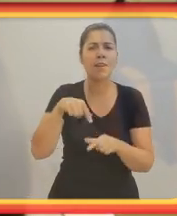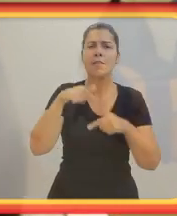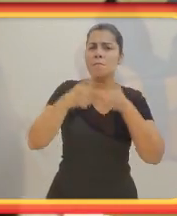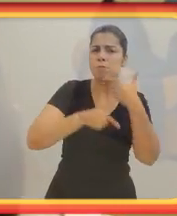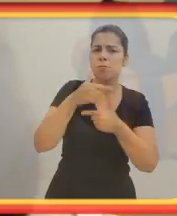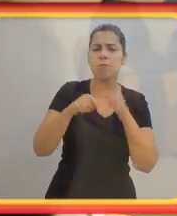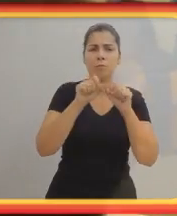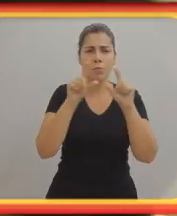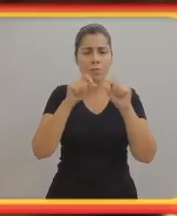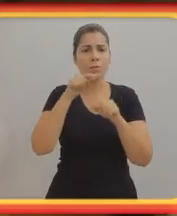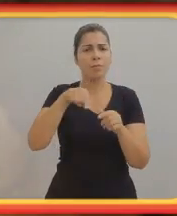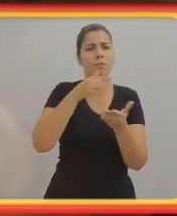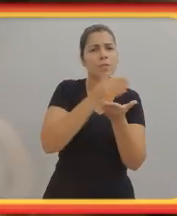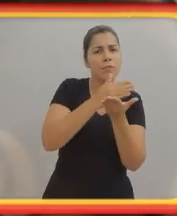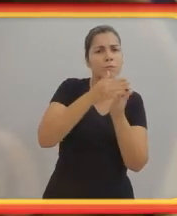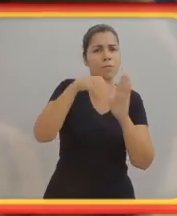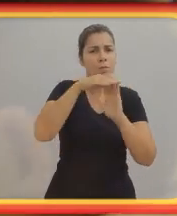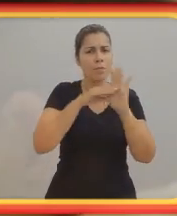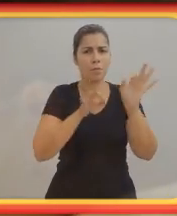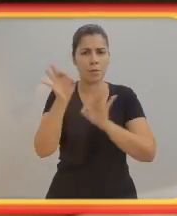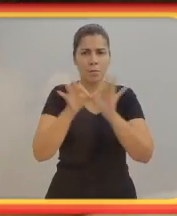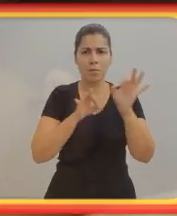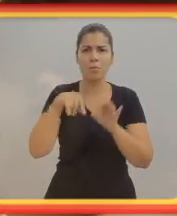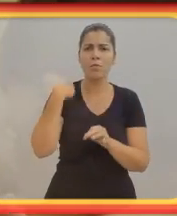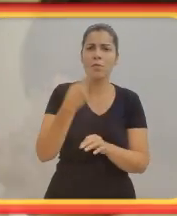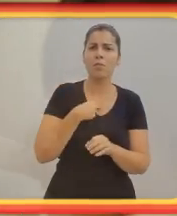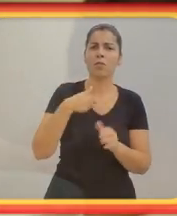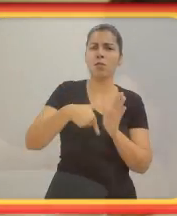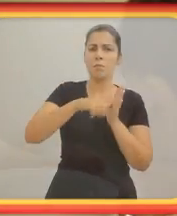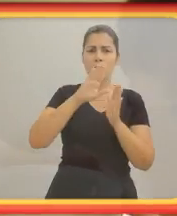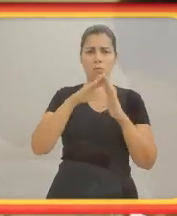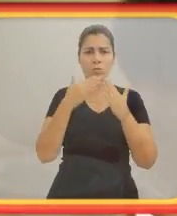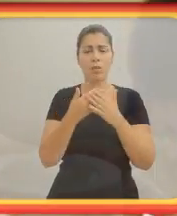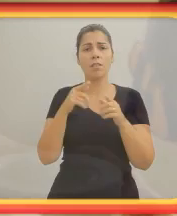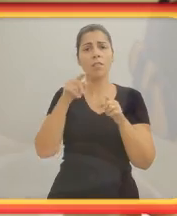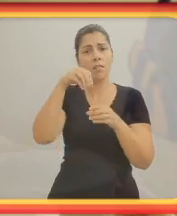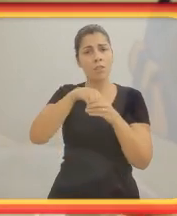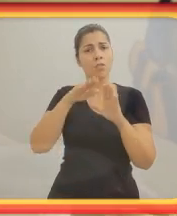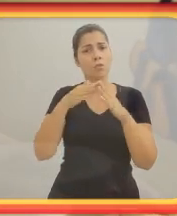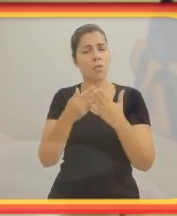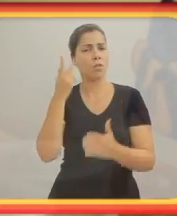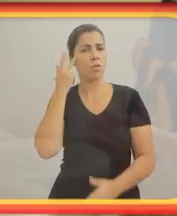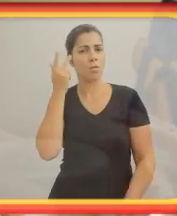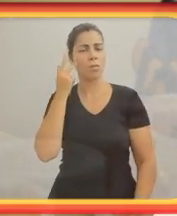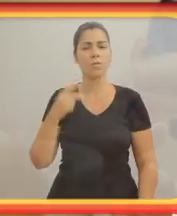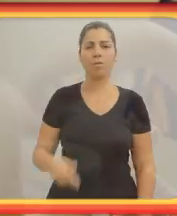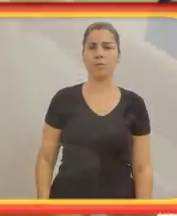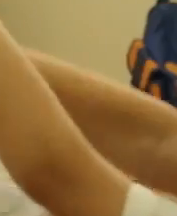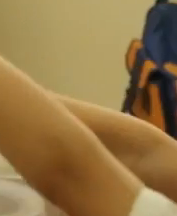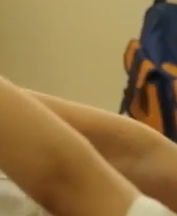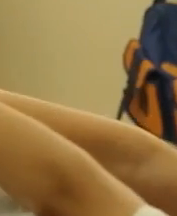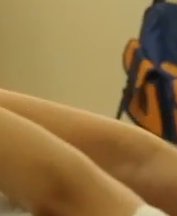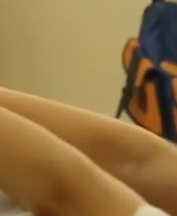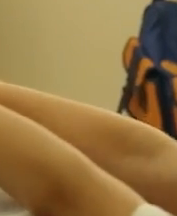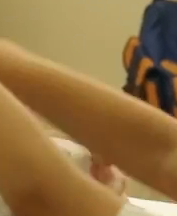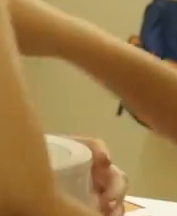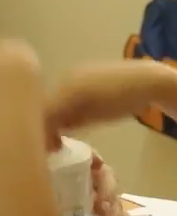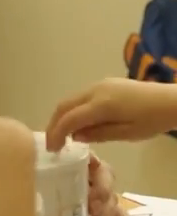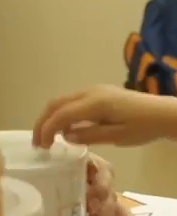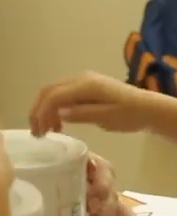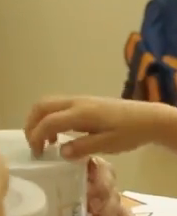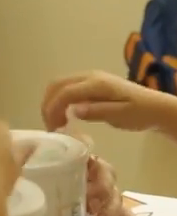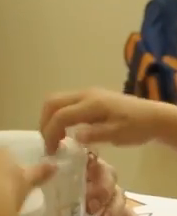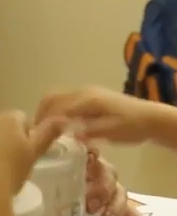e o programa que estão fazendo. É um programa do preparatório que seria uma pré-escola na escola regular. Que seria um